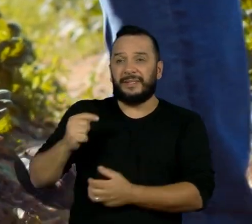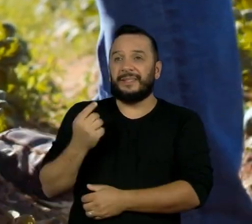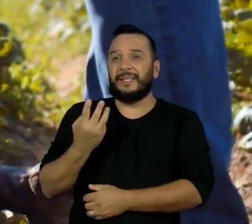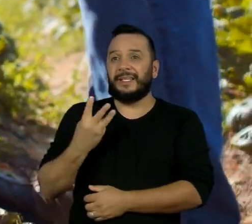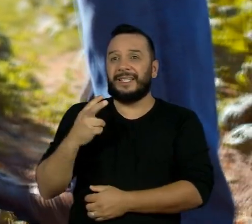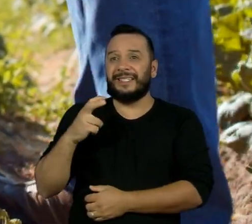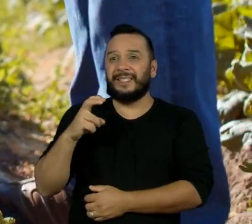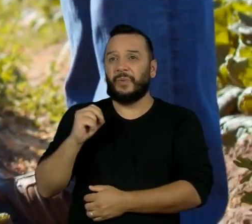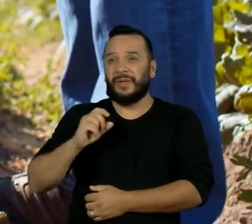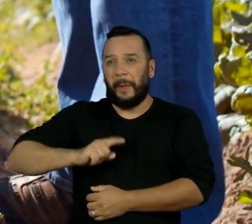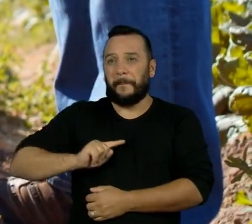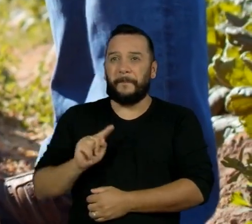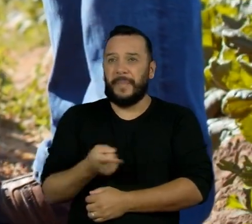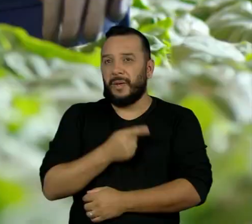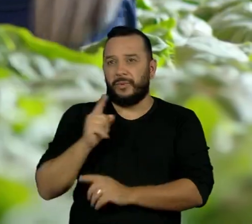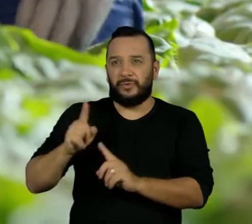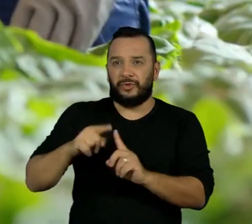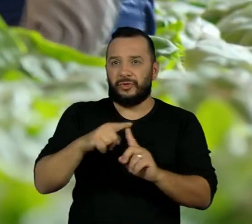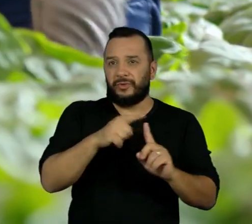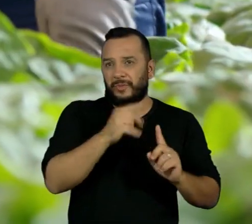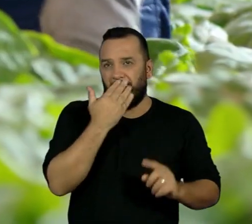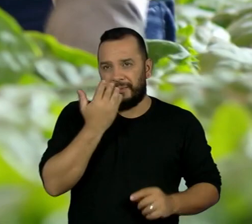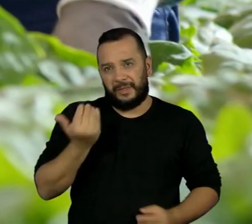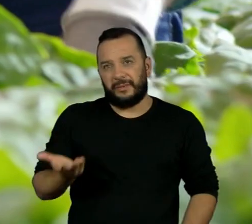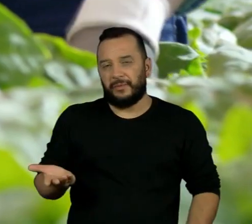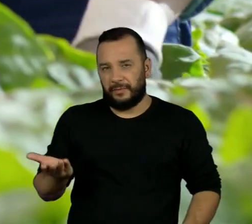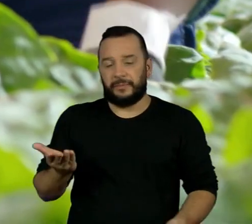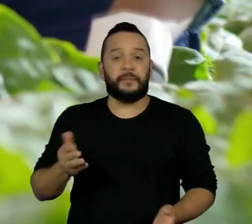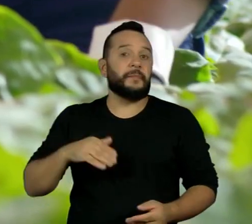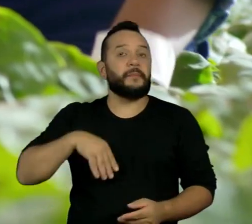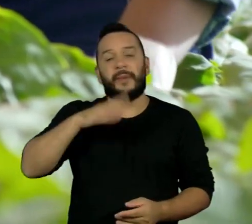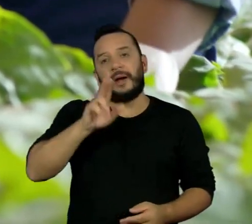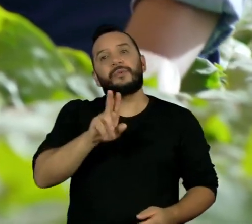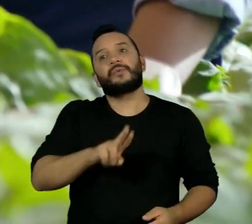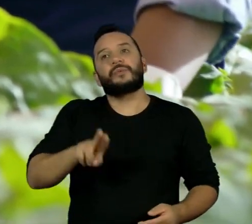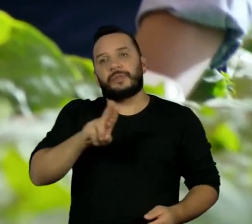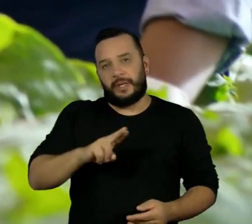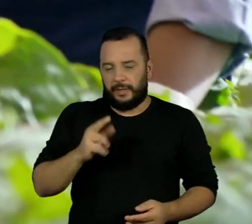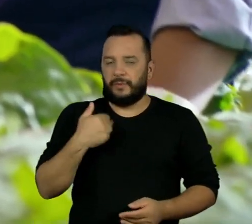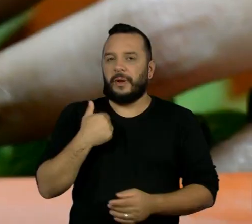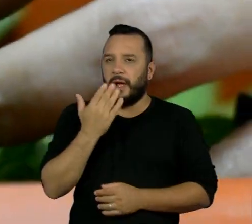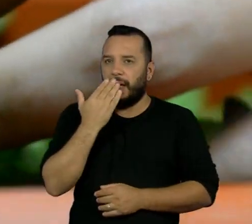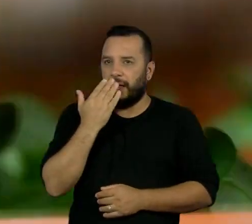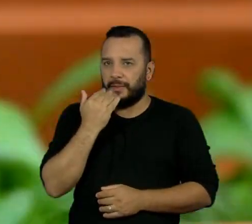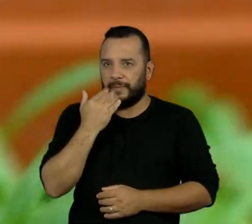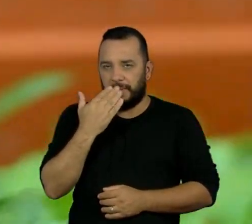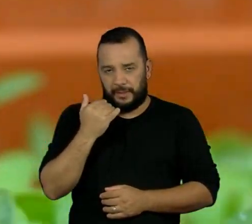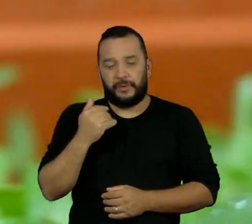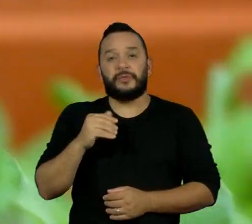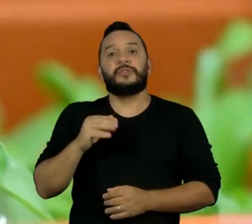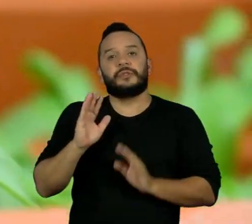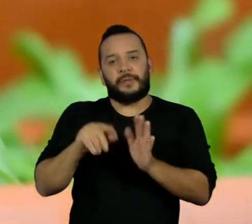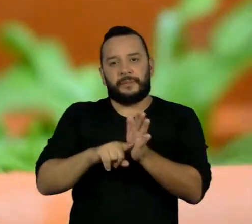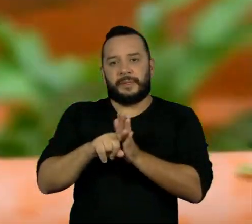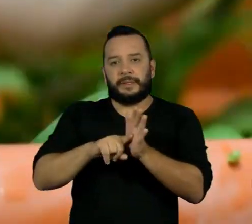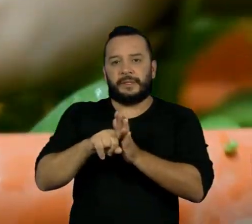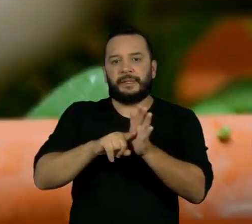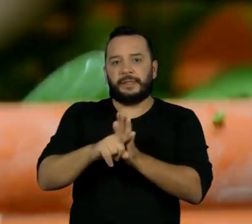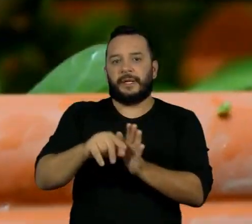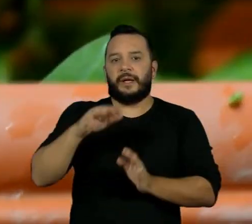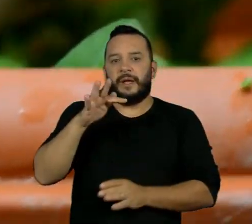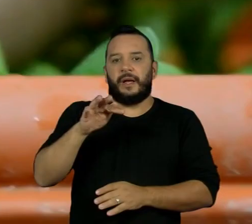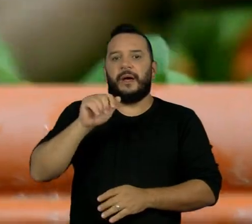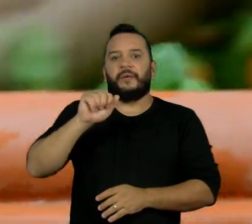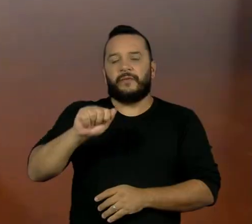No topo da lista de alimentos mais consumidos no mundo, da FAO, a Organização das Nações Unidas para a Alimentação